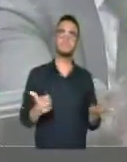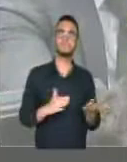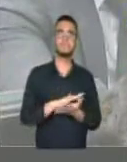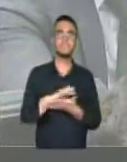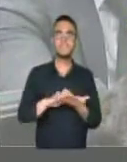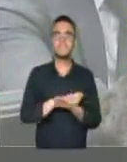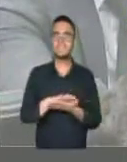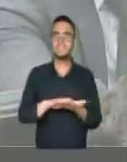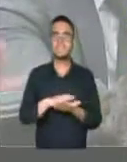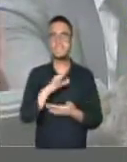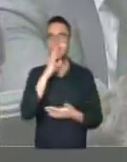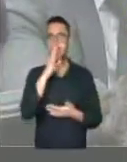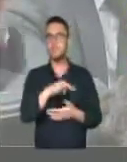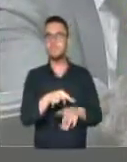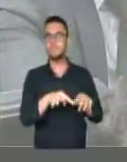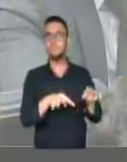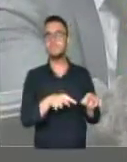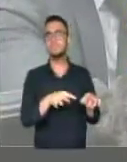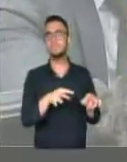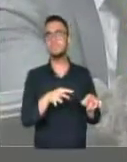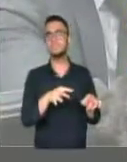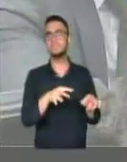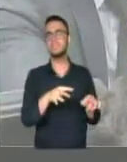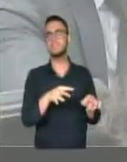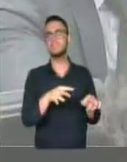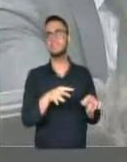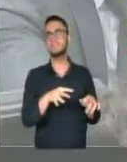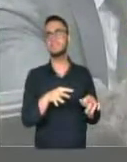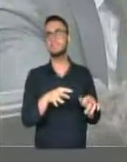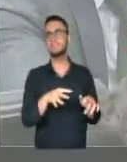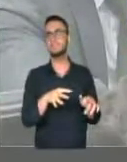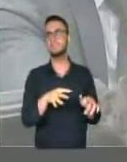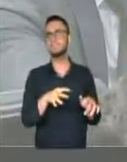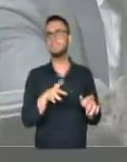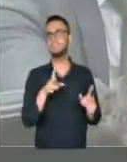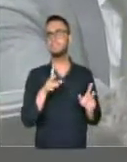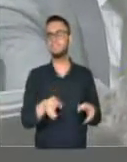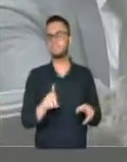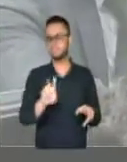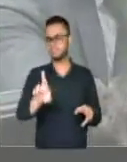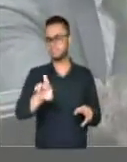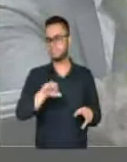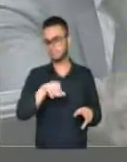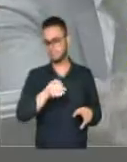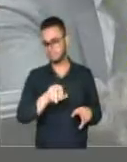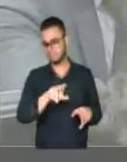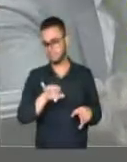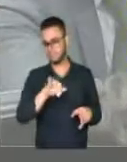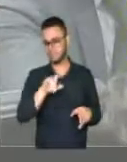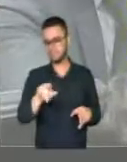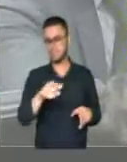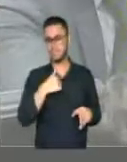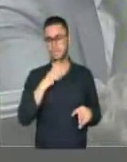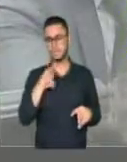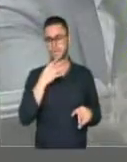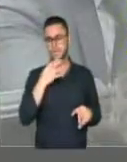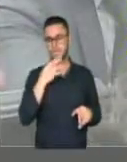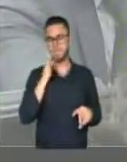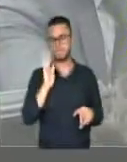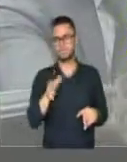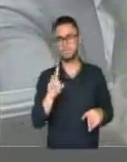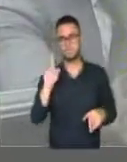nada acusatório, como o doutor Mariz aqui, a quem respeito, admiro e conheço há muito tempo,